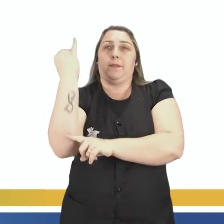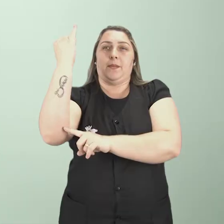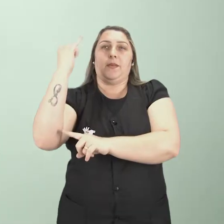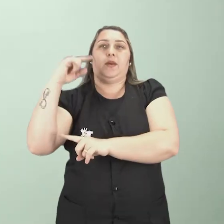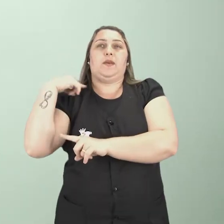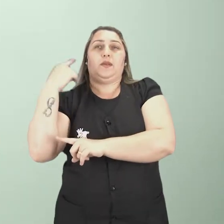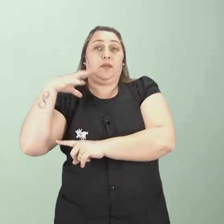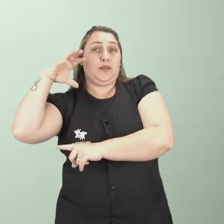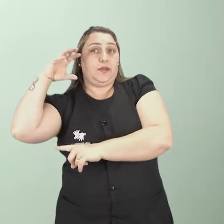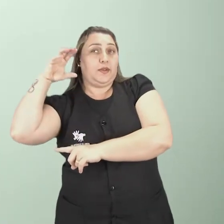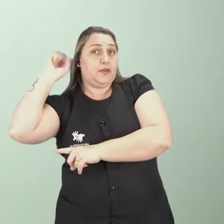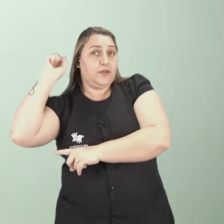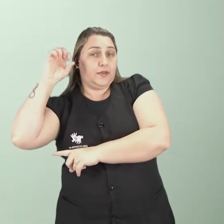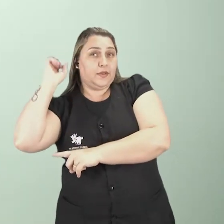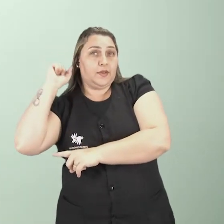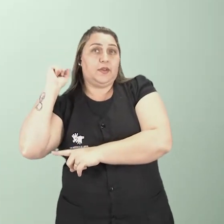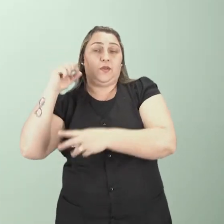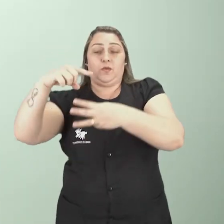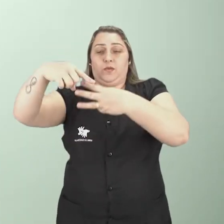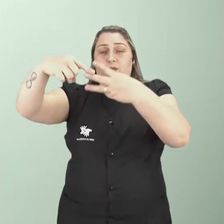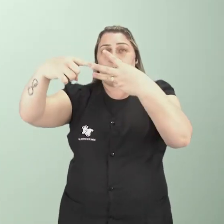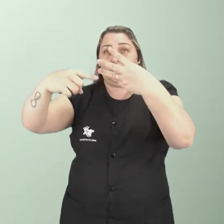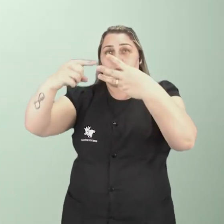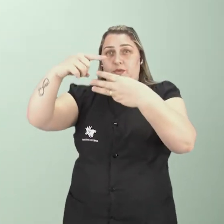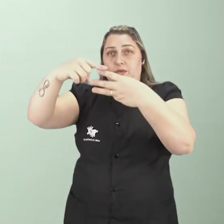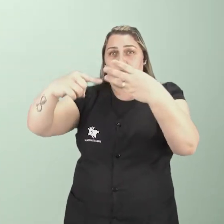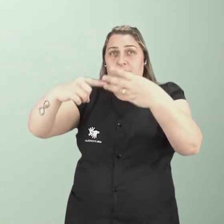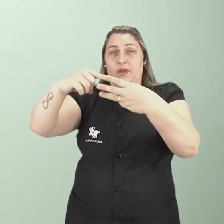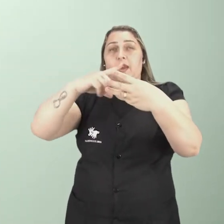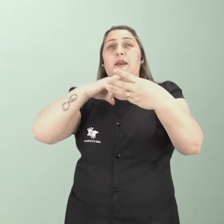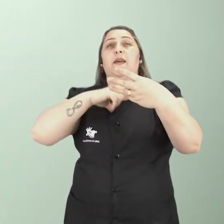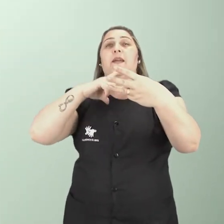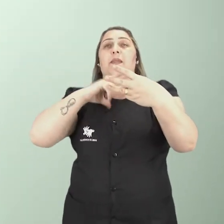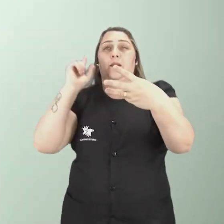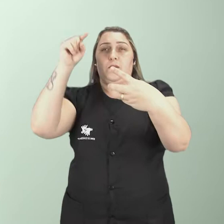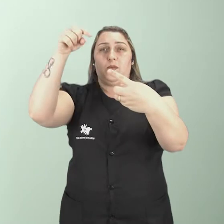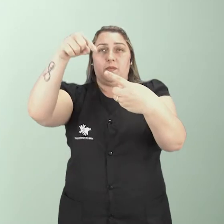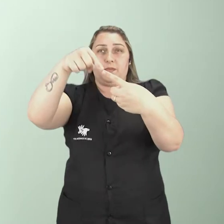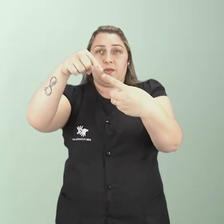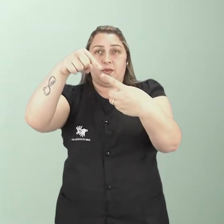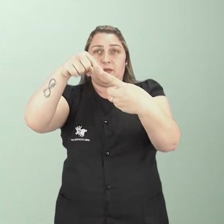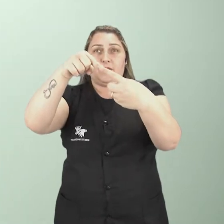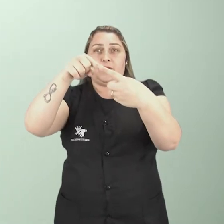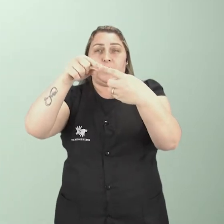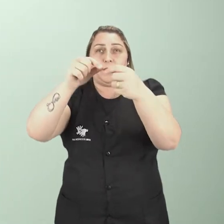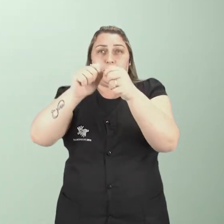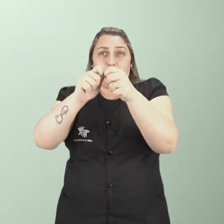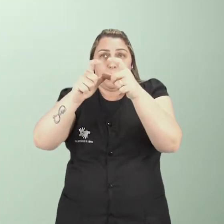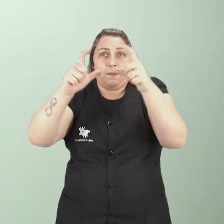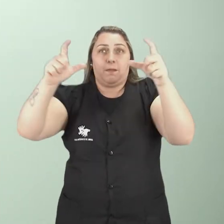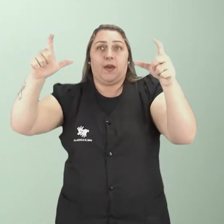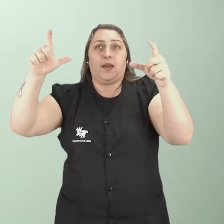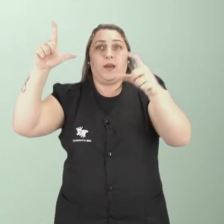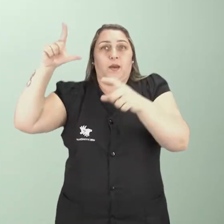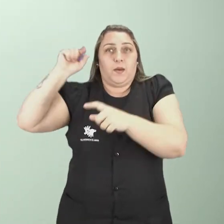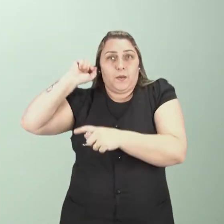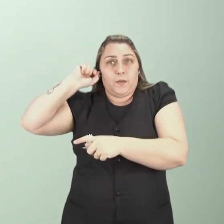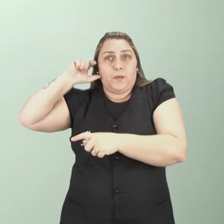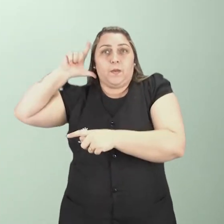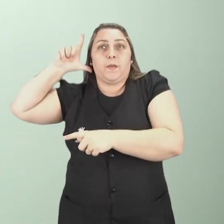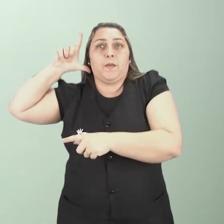o martelo, a bigorna e o estribo têm a função de amplificar e diminuir